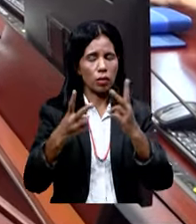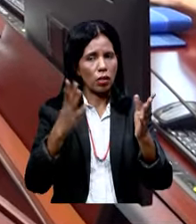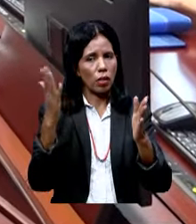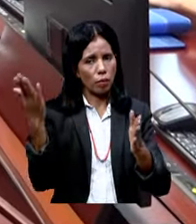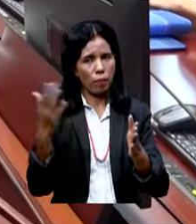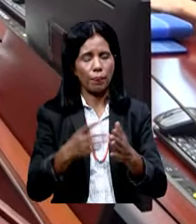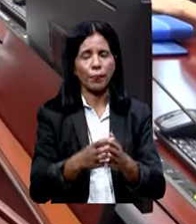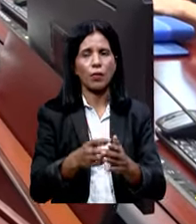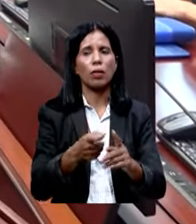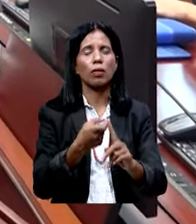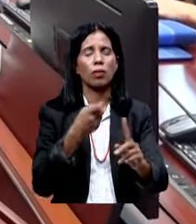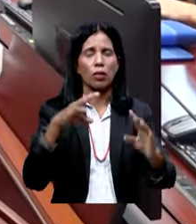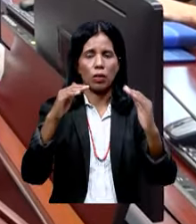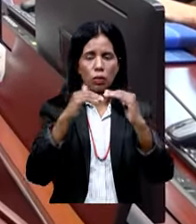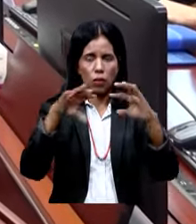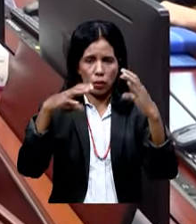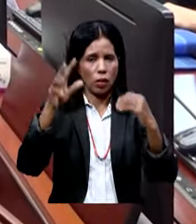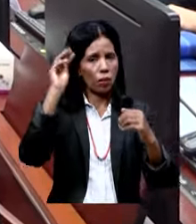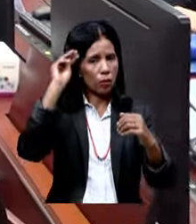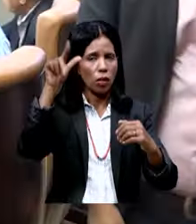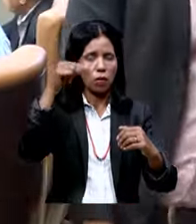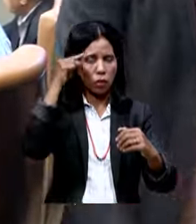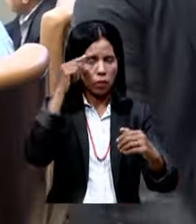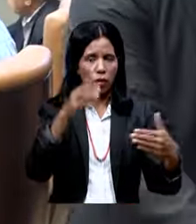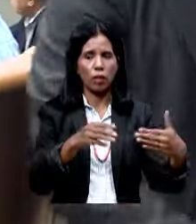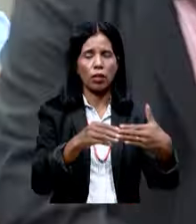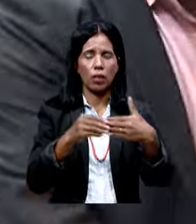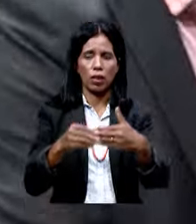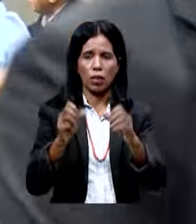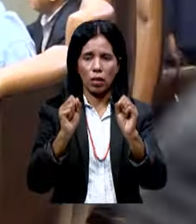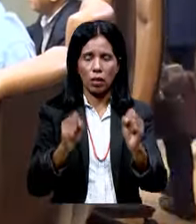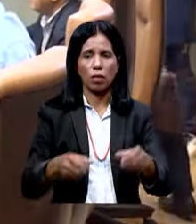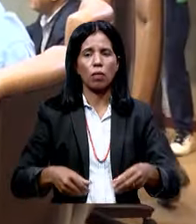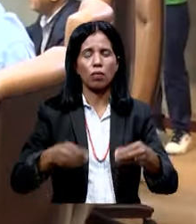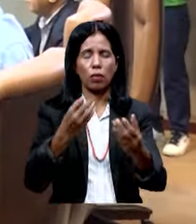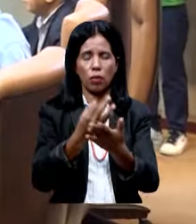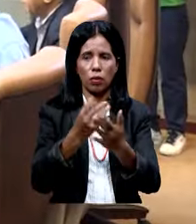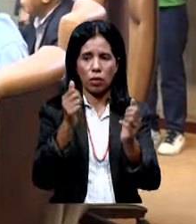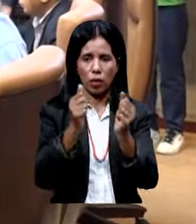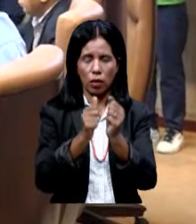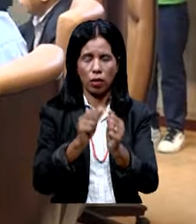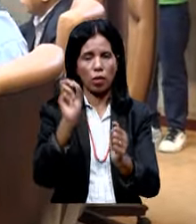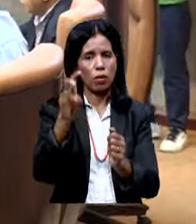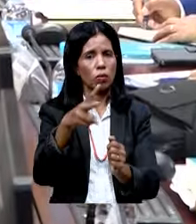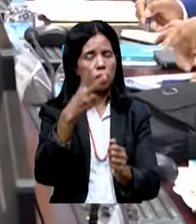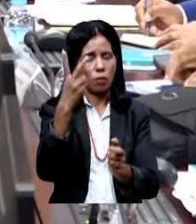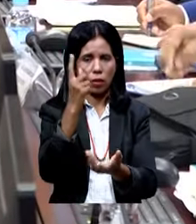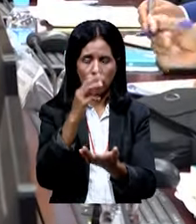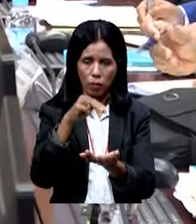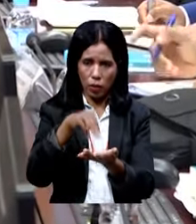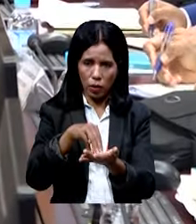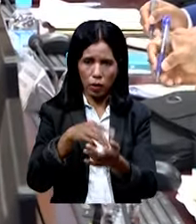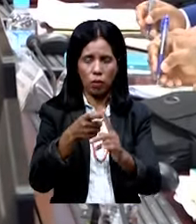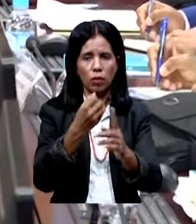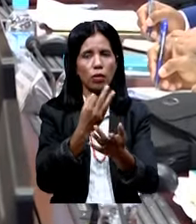de Rússia reunião Conselho Ministros MOS, o governo delibera ou autoriza despesa do montante dólar token San Lourdes sem rua, o se